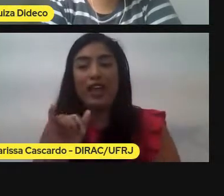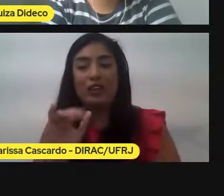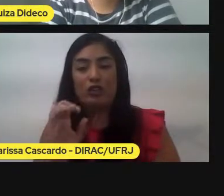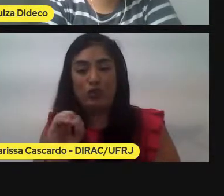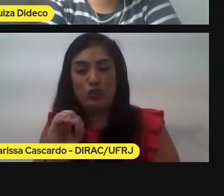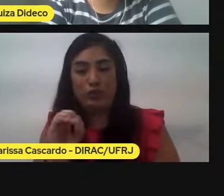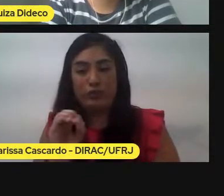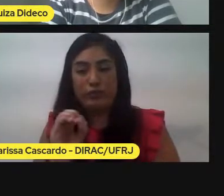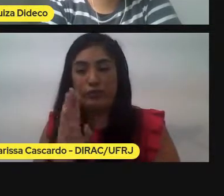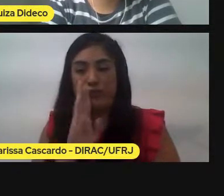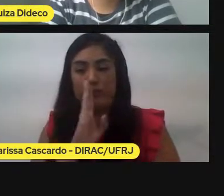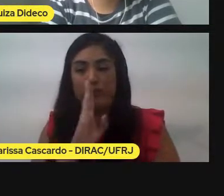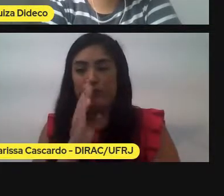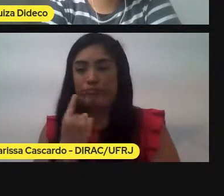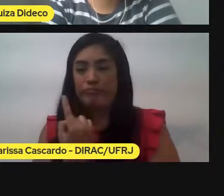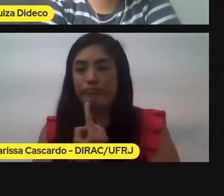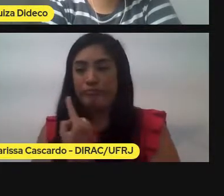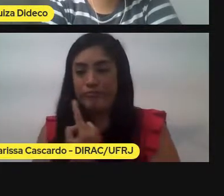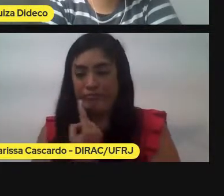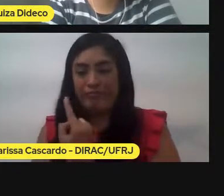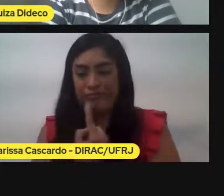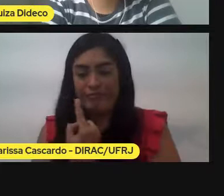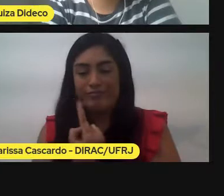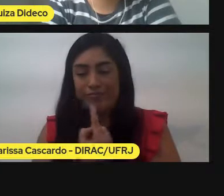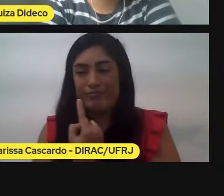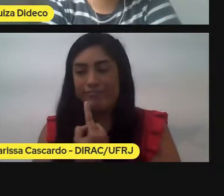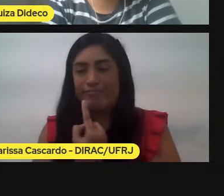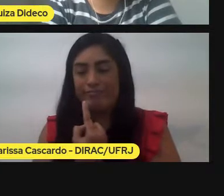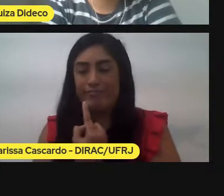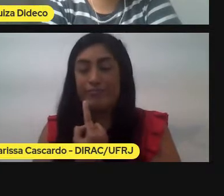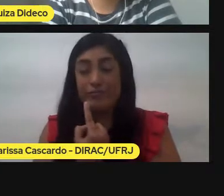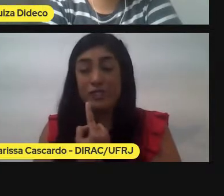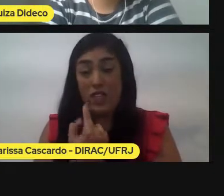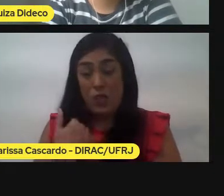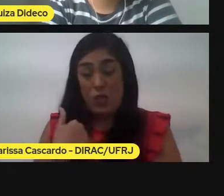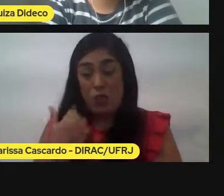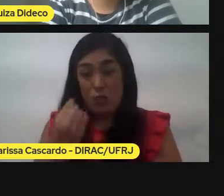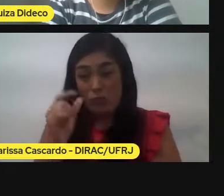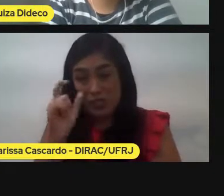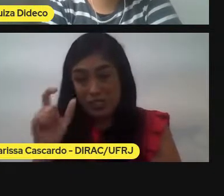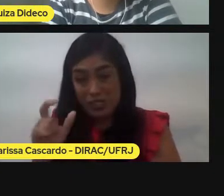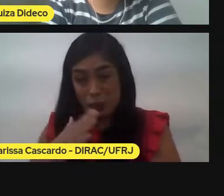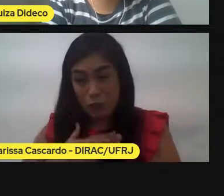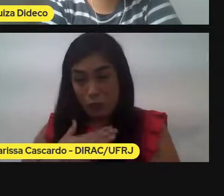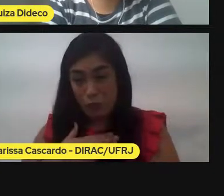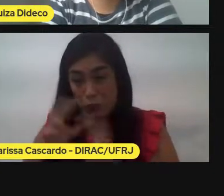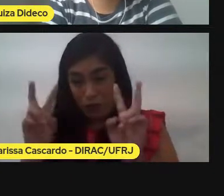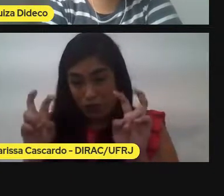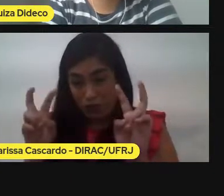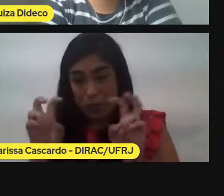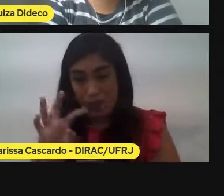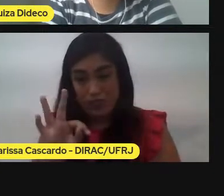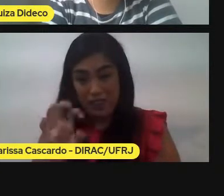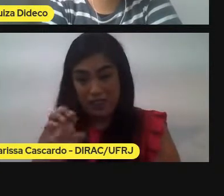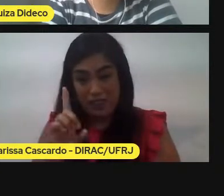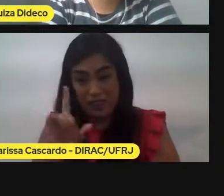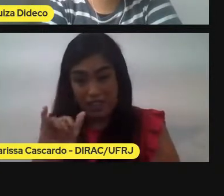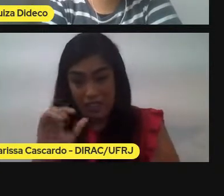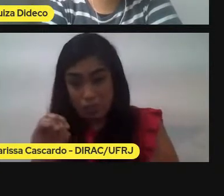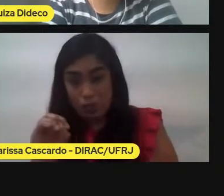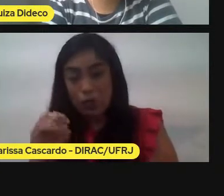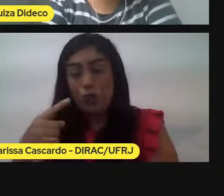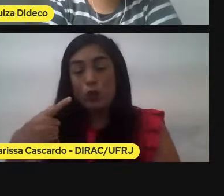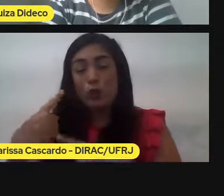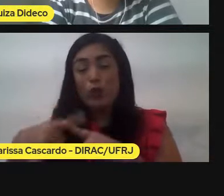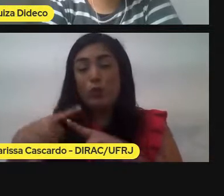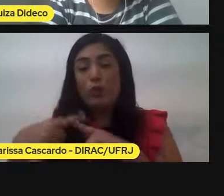E o tema do tédio me interessa no livro do Desassossego, não só porque, criticamente, ele já é um tema debatido no livro do Desassossego